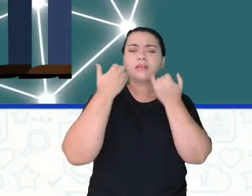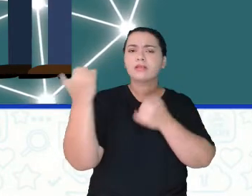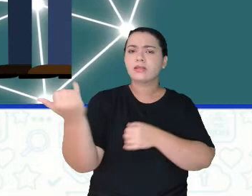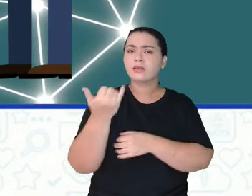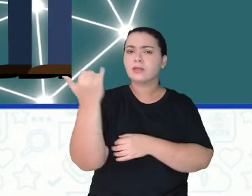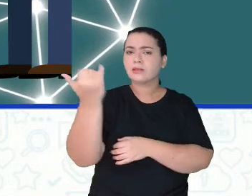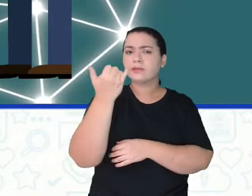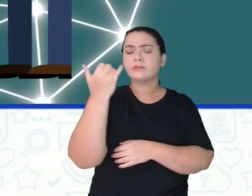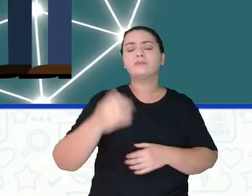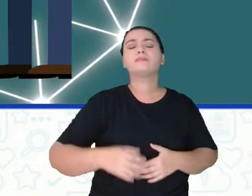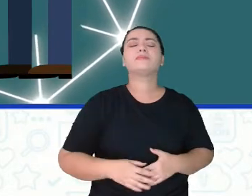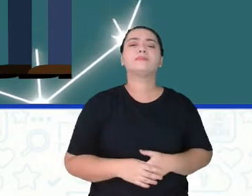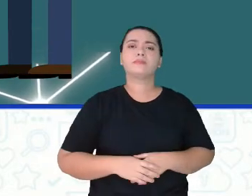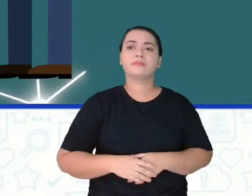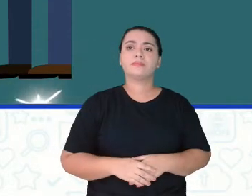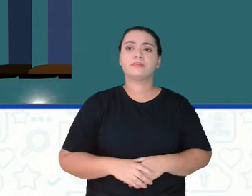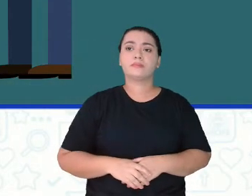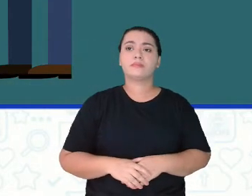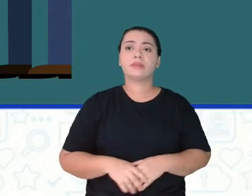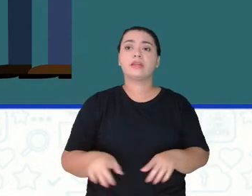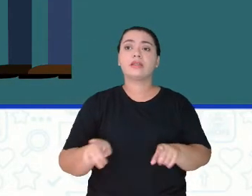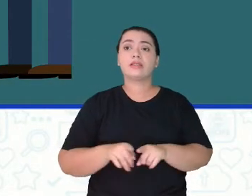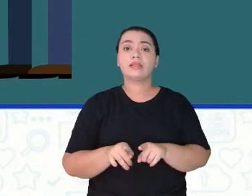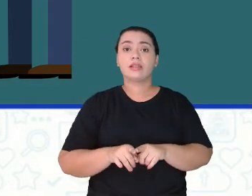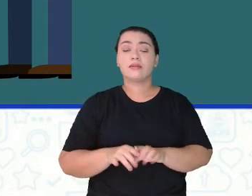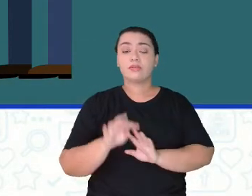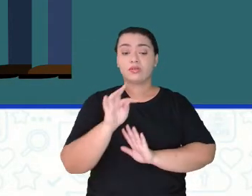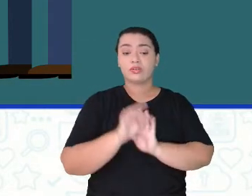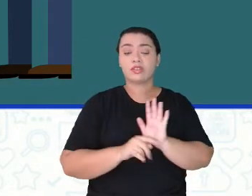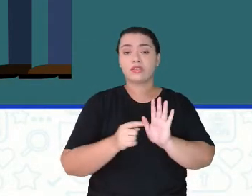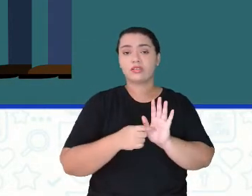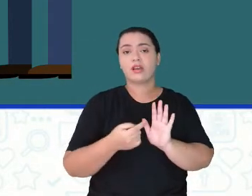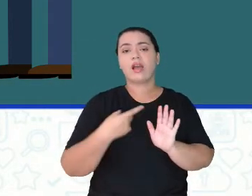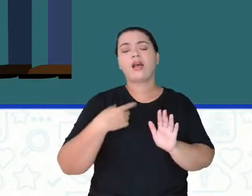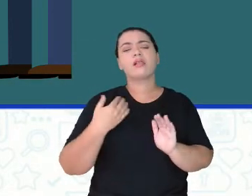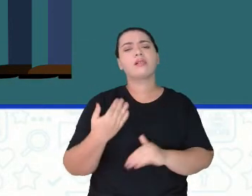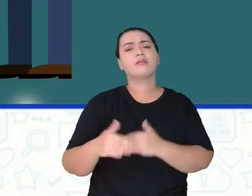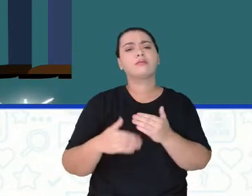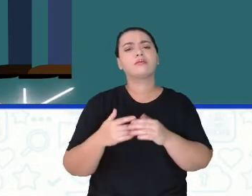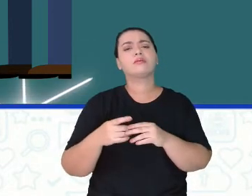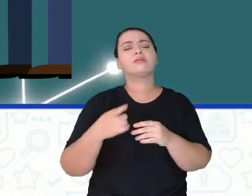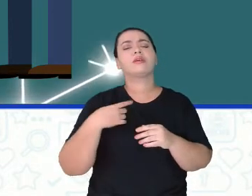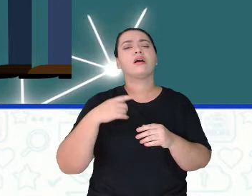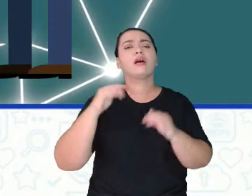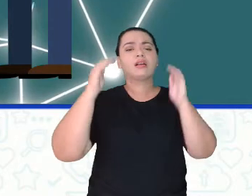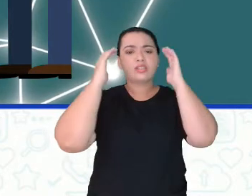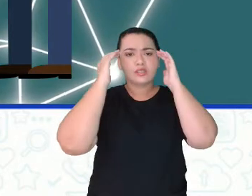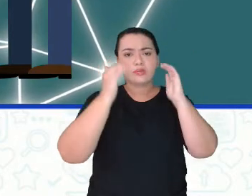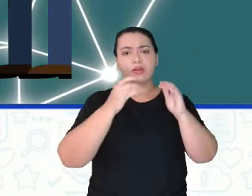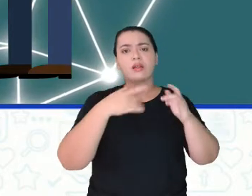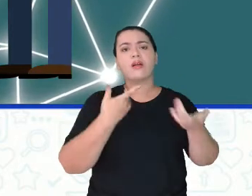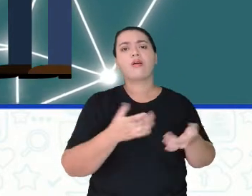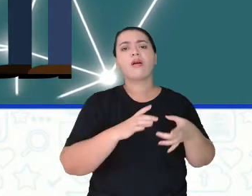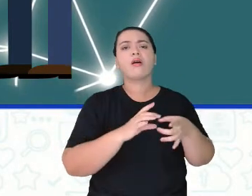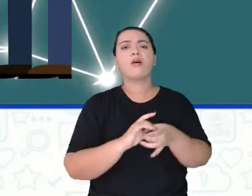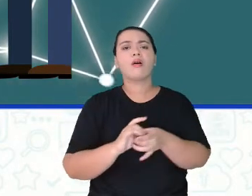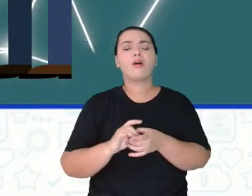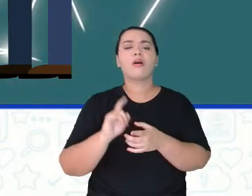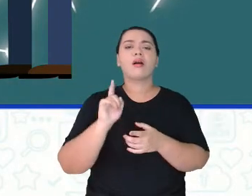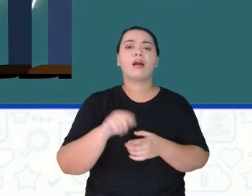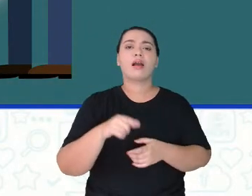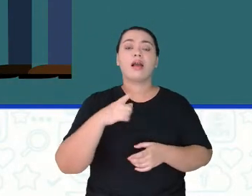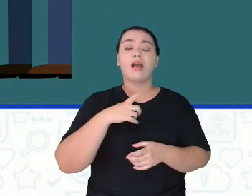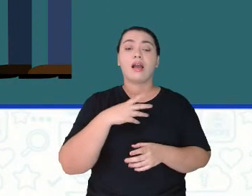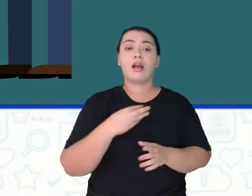sobre lead em outras aulas. E o corpo do texto, que é o desenvolvimento do texto, respeitando a coerência do que foi colocado no lead,